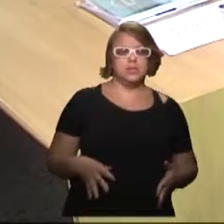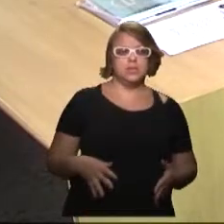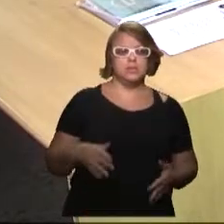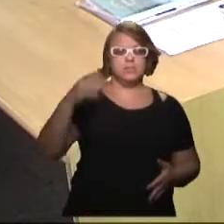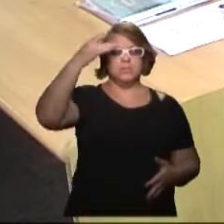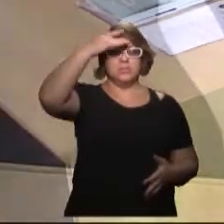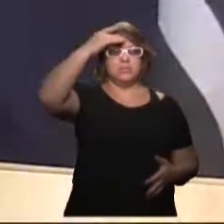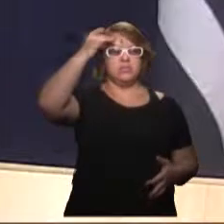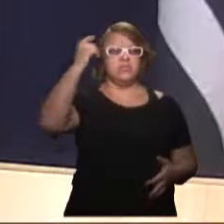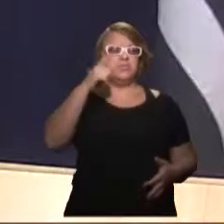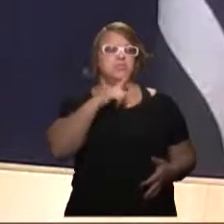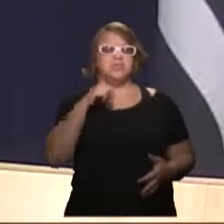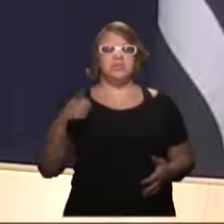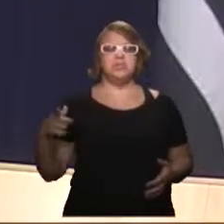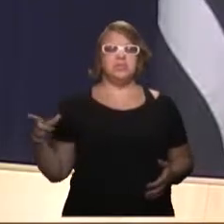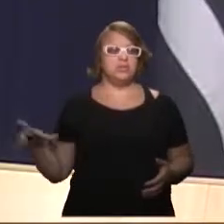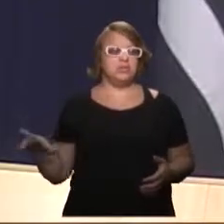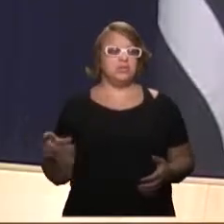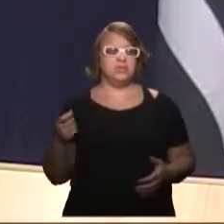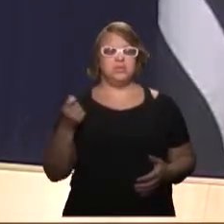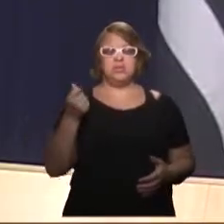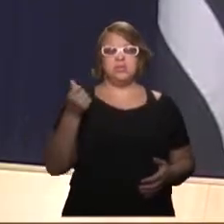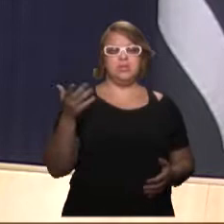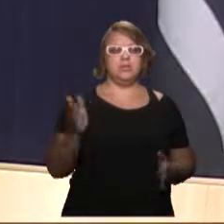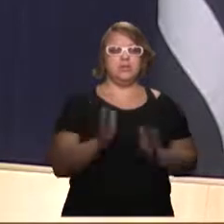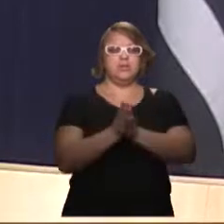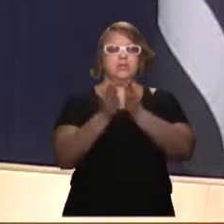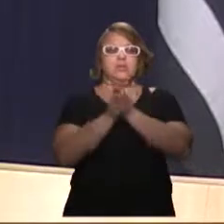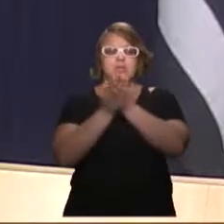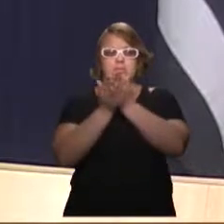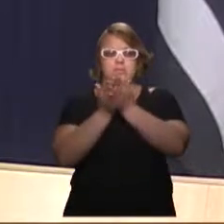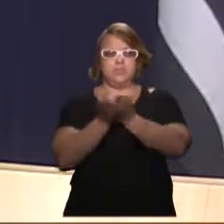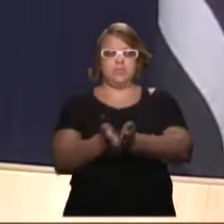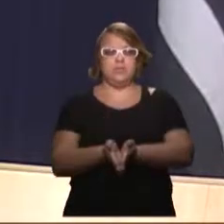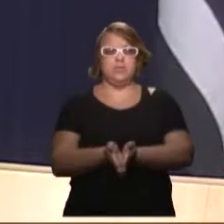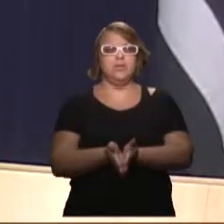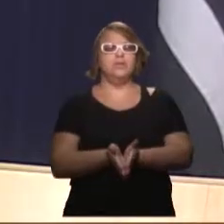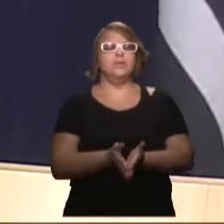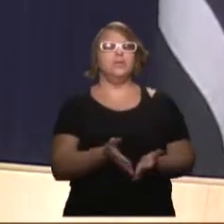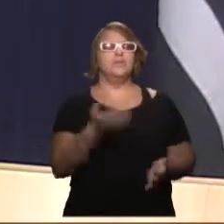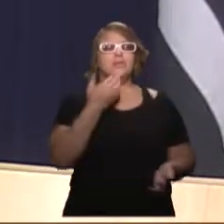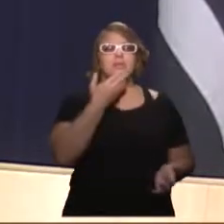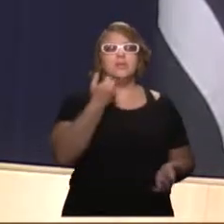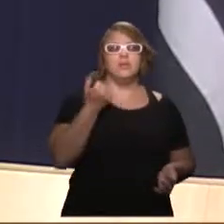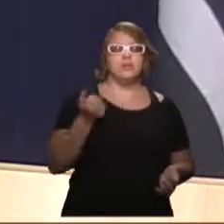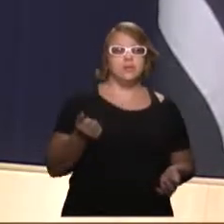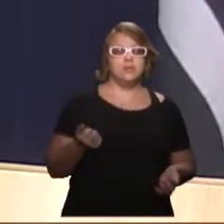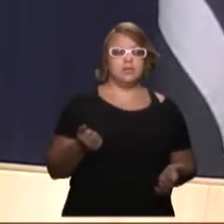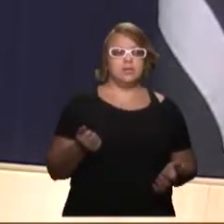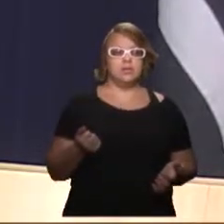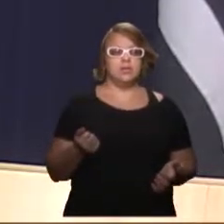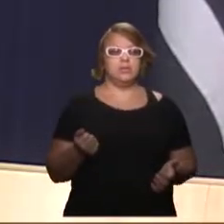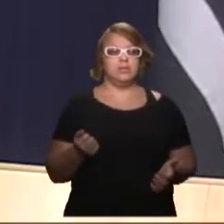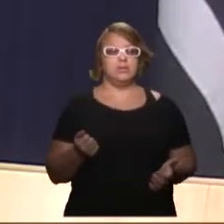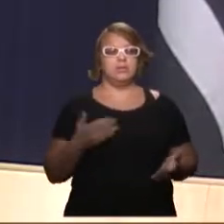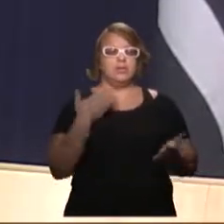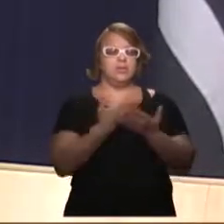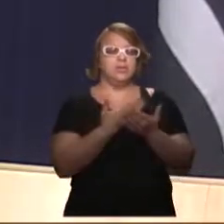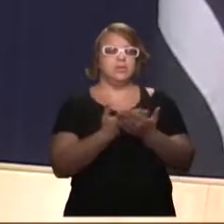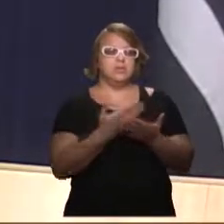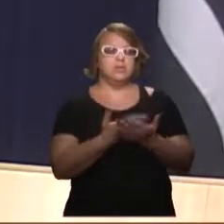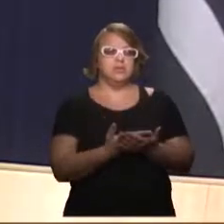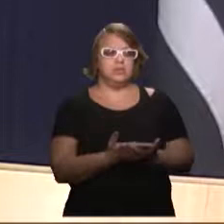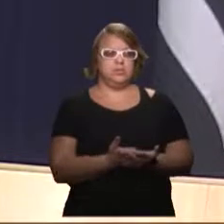poder prestar uma prova, quem sabe passar em um concurso público, porque talvez não conseguiriam por uma questão apenas financeira,